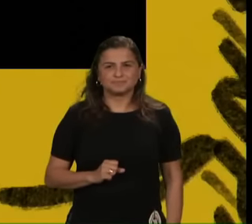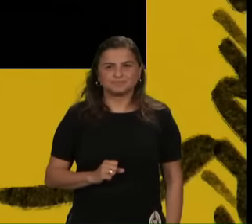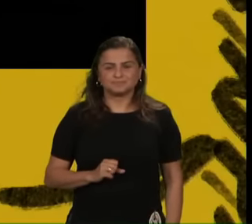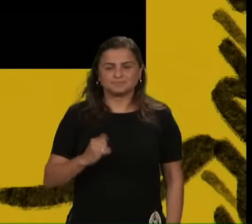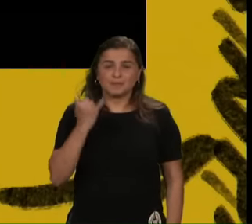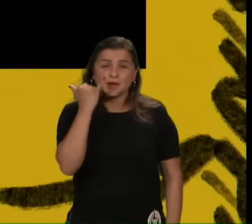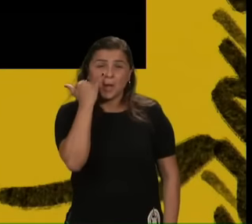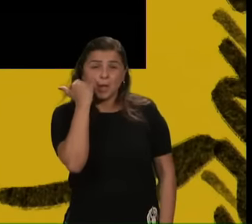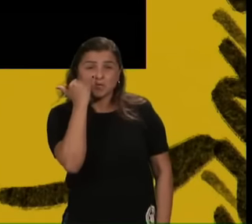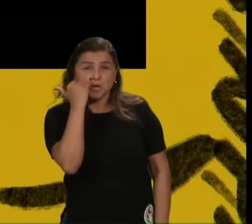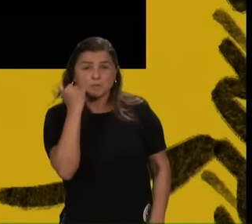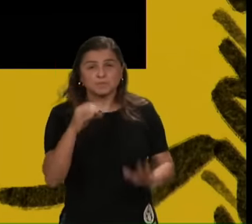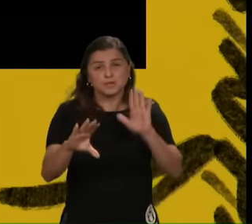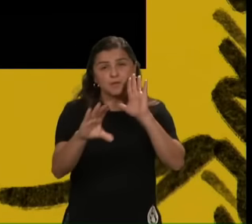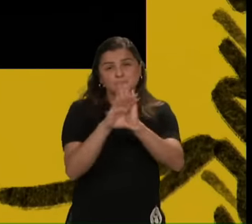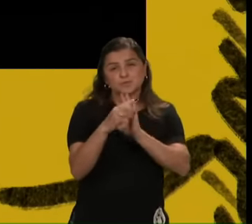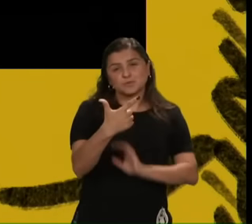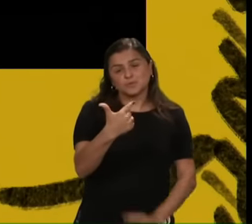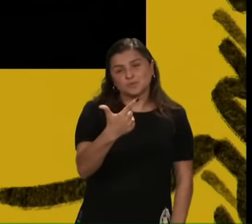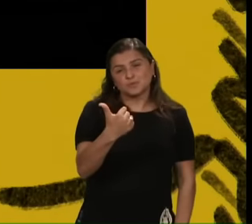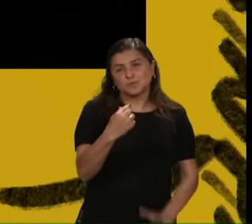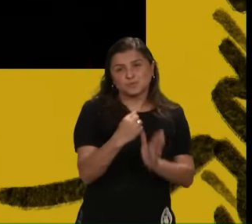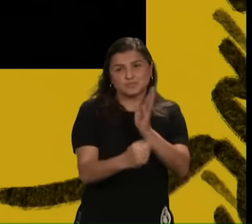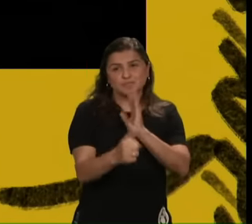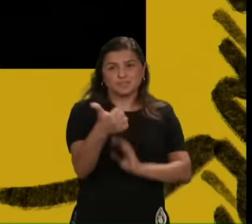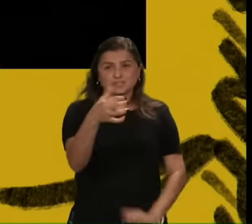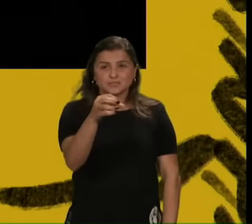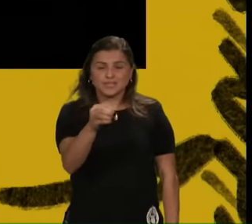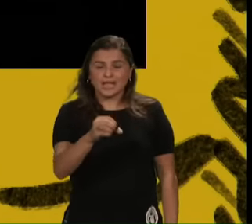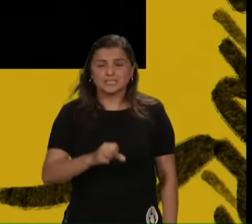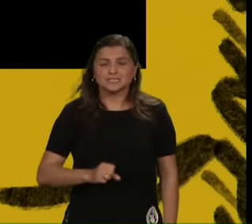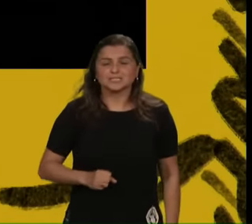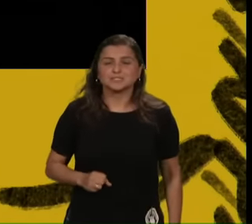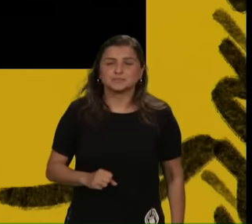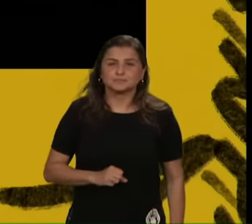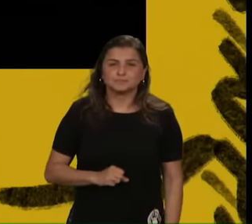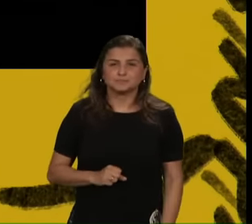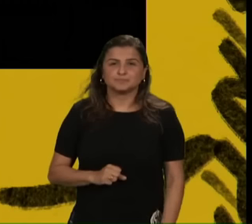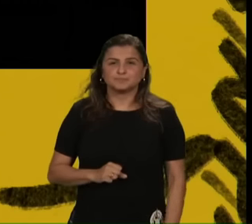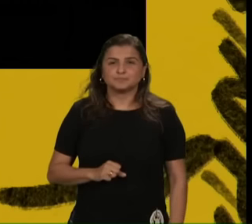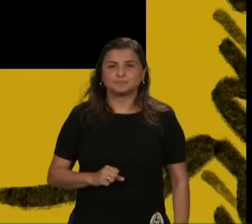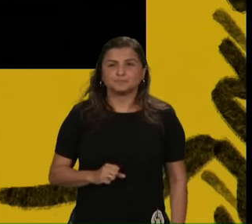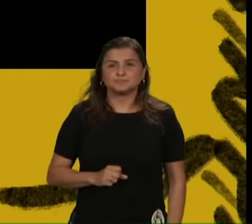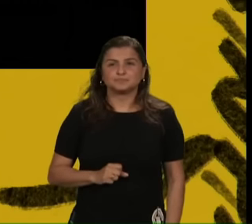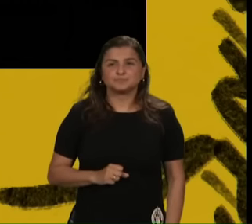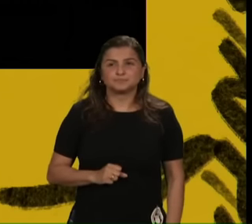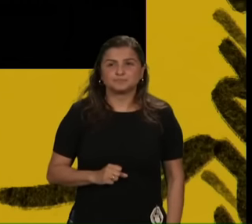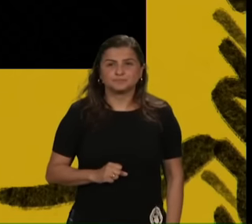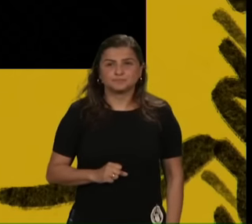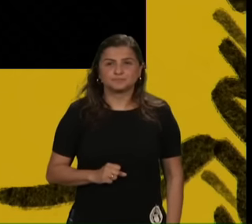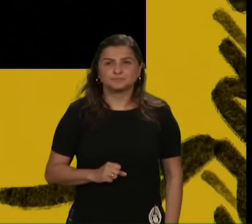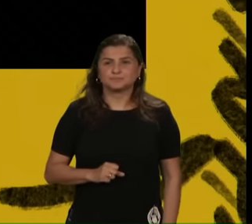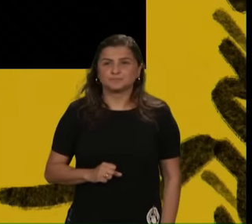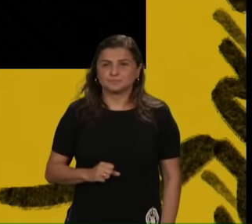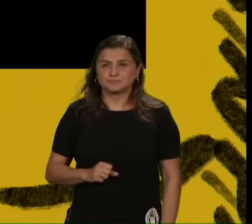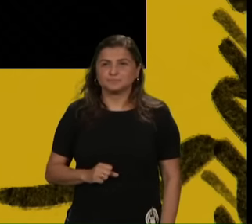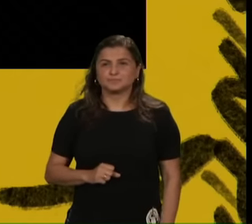Jeremias 12, vem cá, Jeremias. O versículo 10.